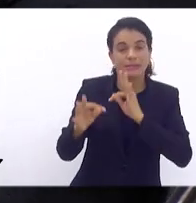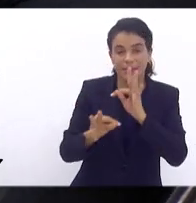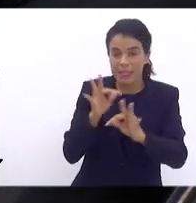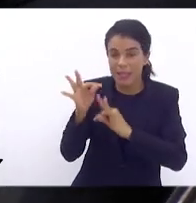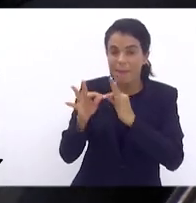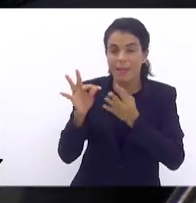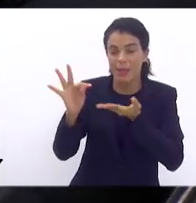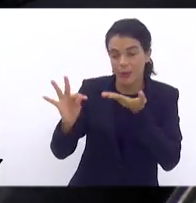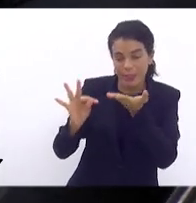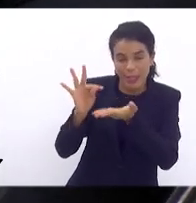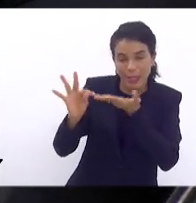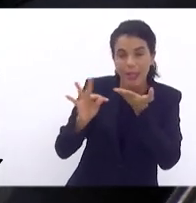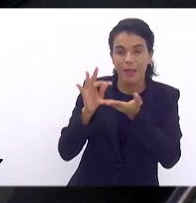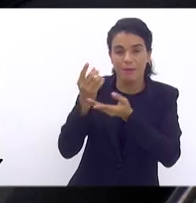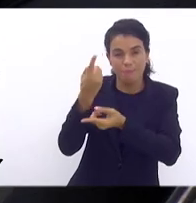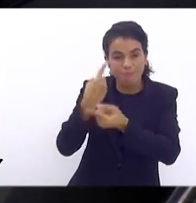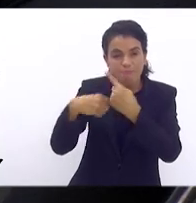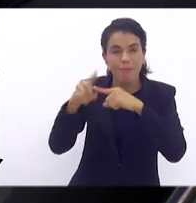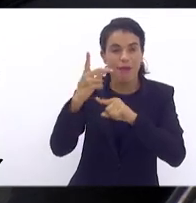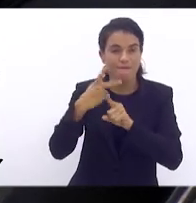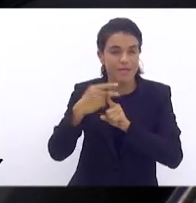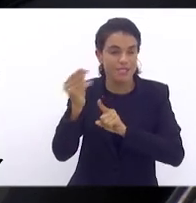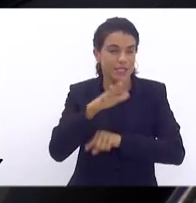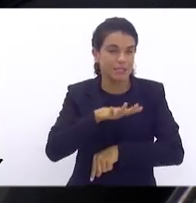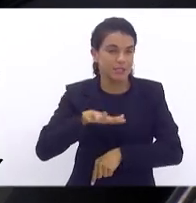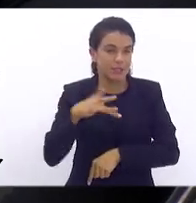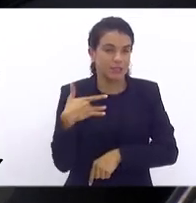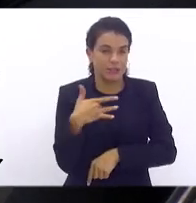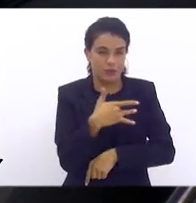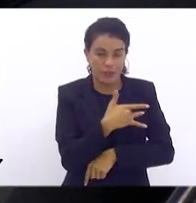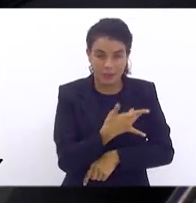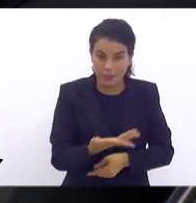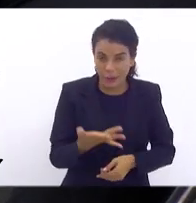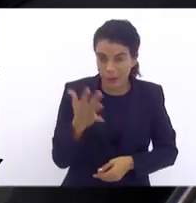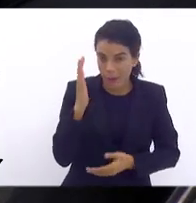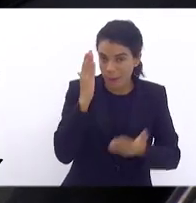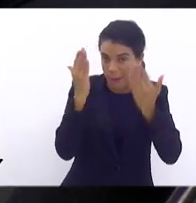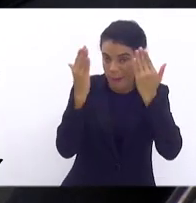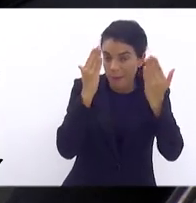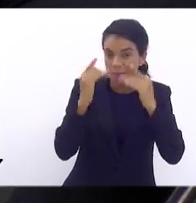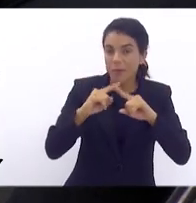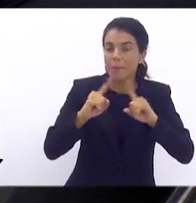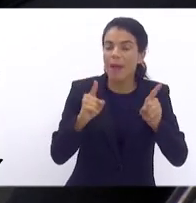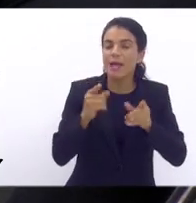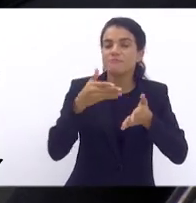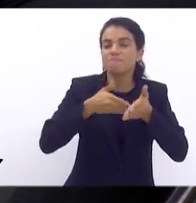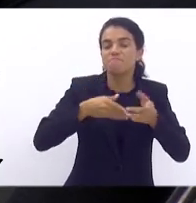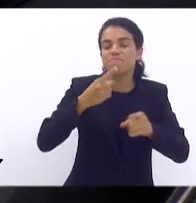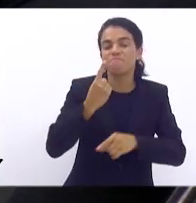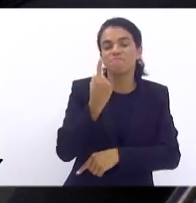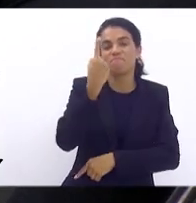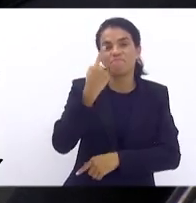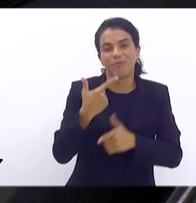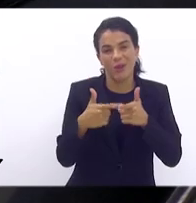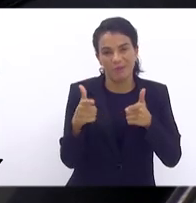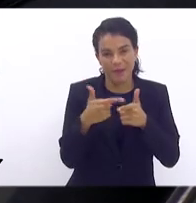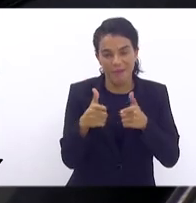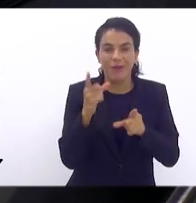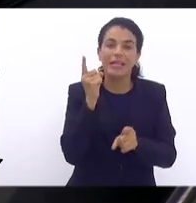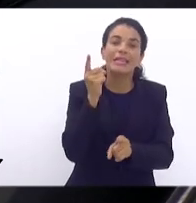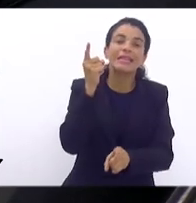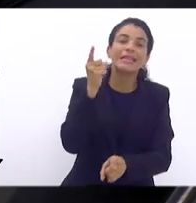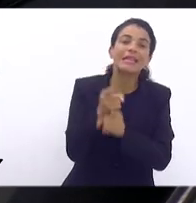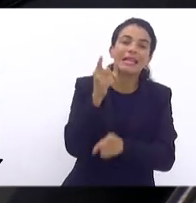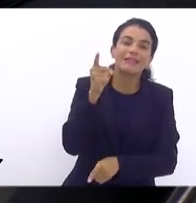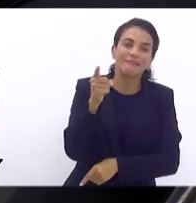terapêutico para superar aquela situação vivenciada mas a gente esbarra naquele mesmo problema de identificar autoria